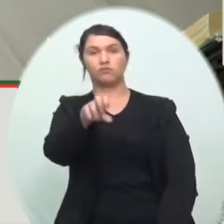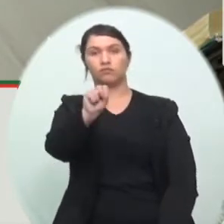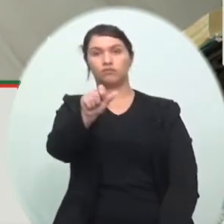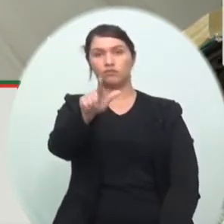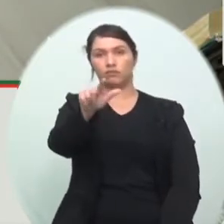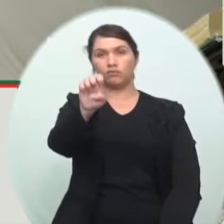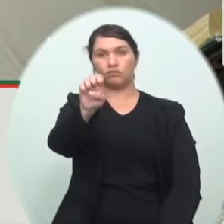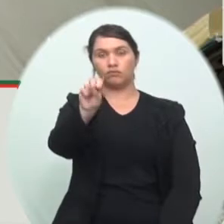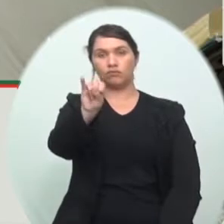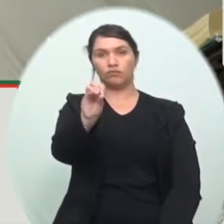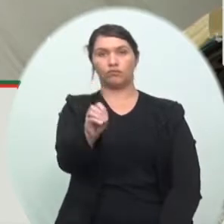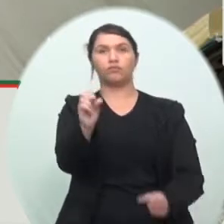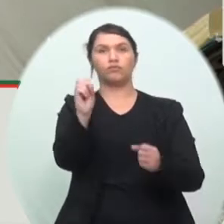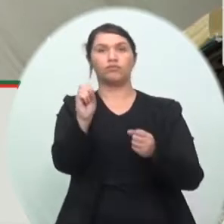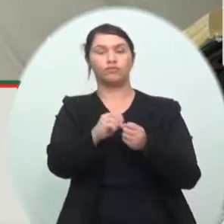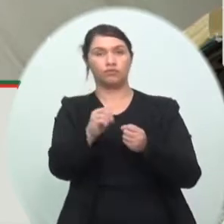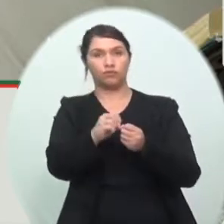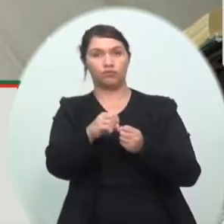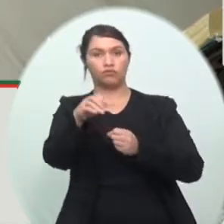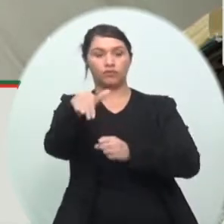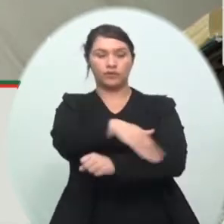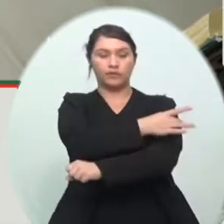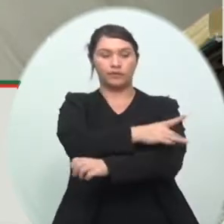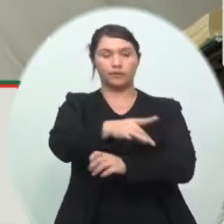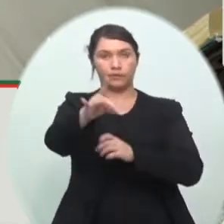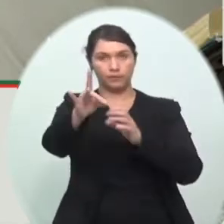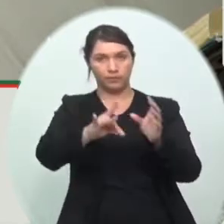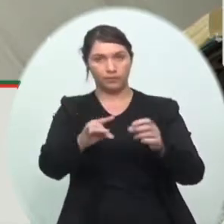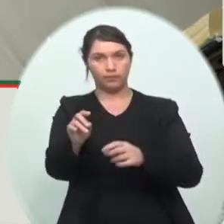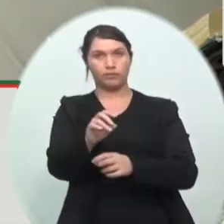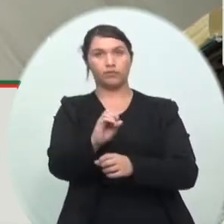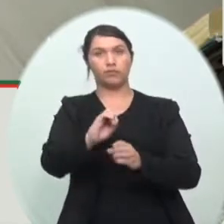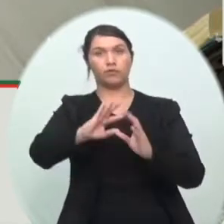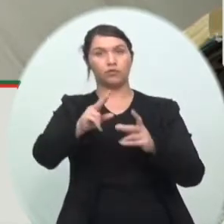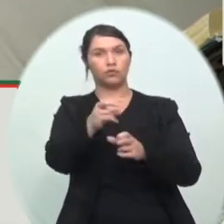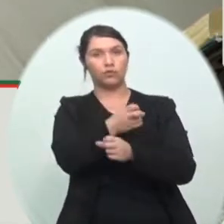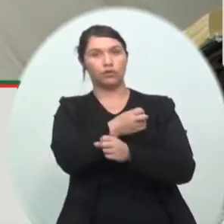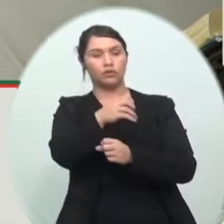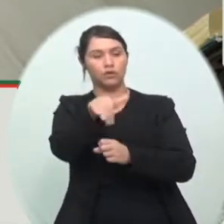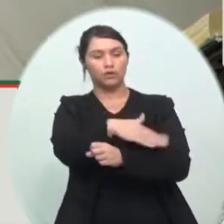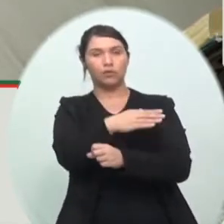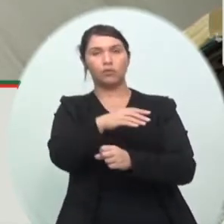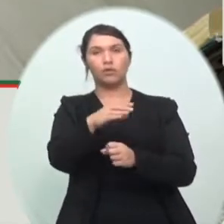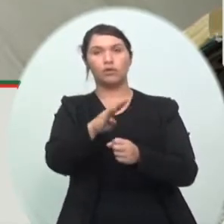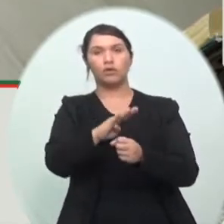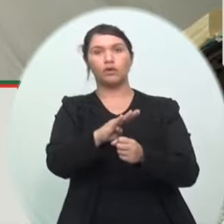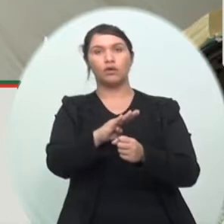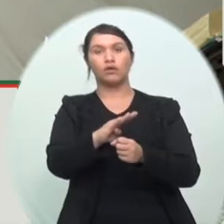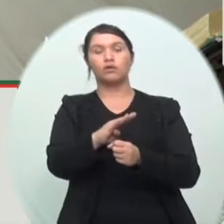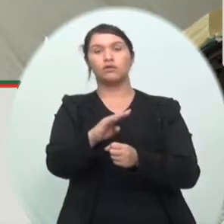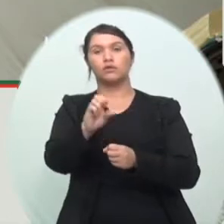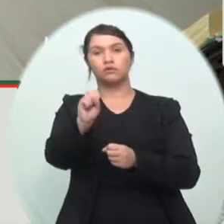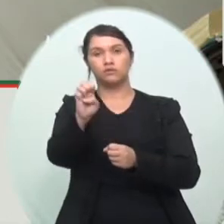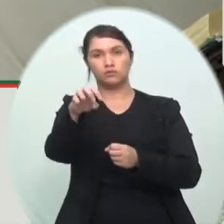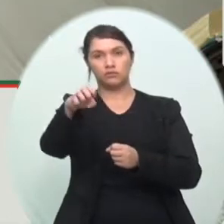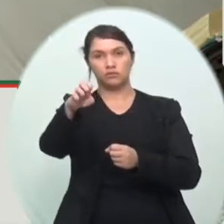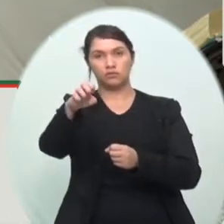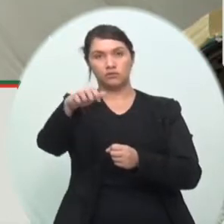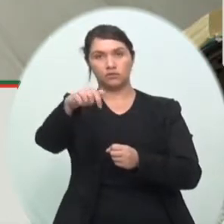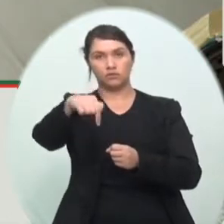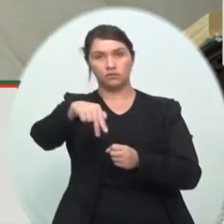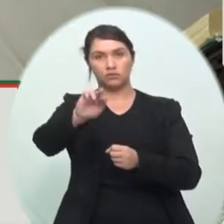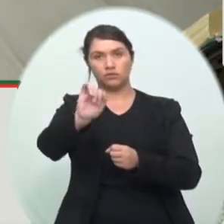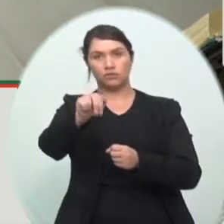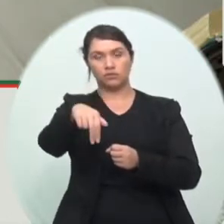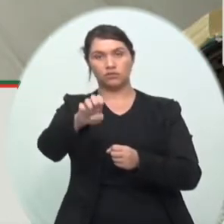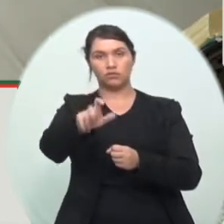Lima, assunto patrulhamento, colocação de material adequado em todas as ruas do loteamento Sequinel, bairro São Defende. Indicação